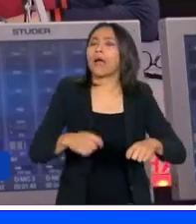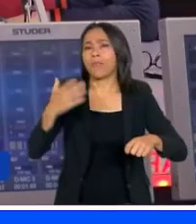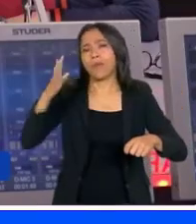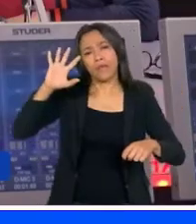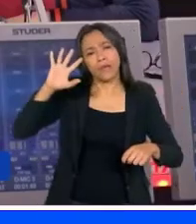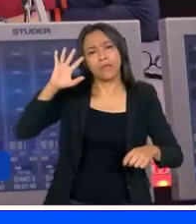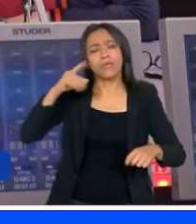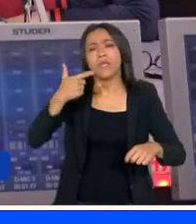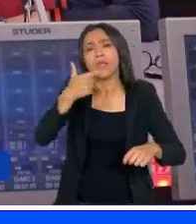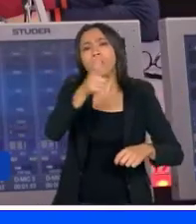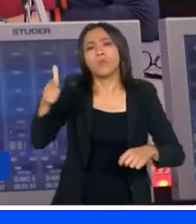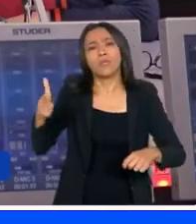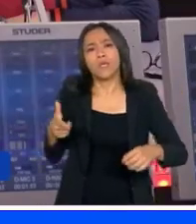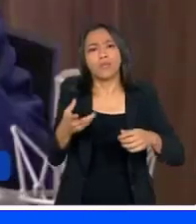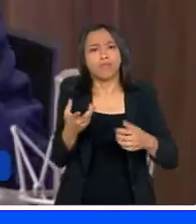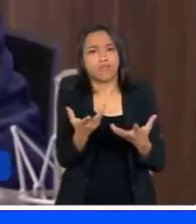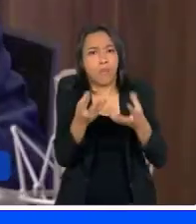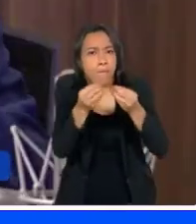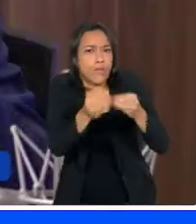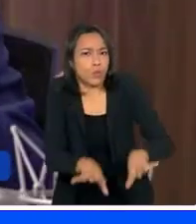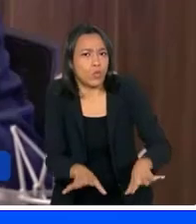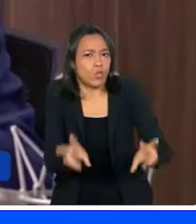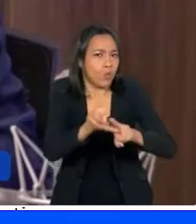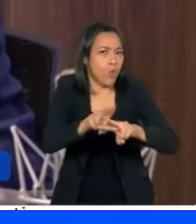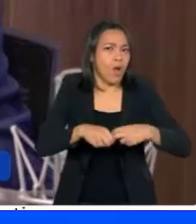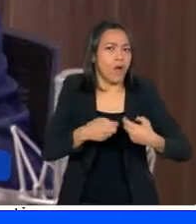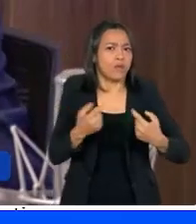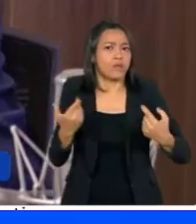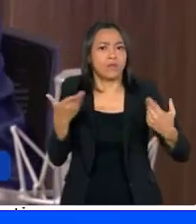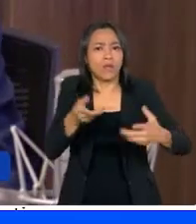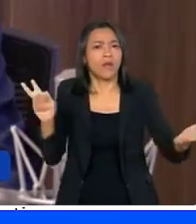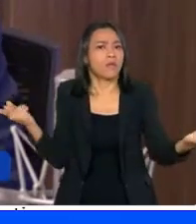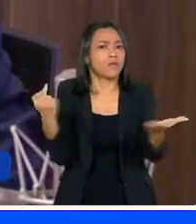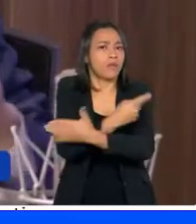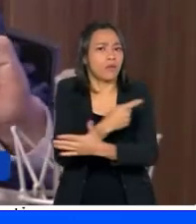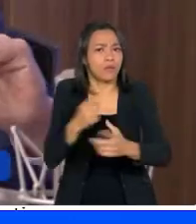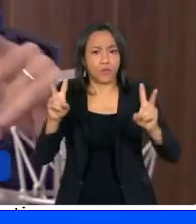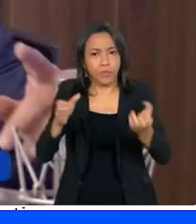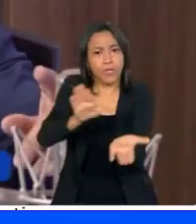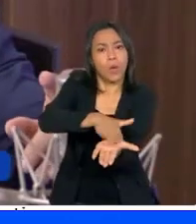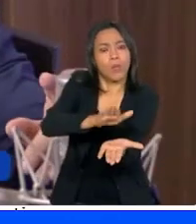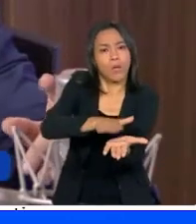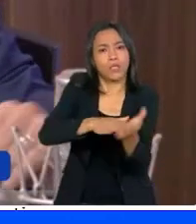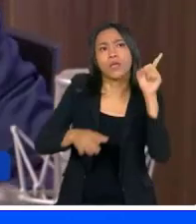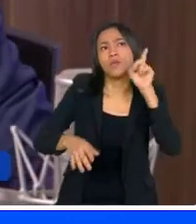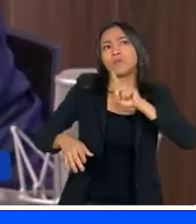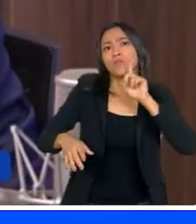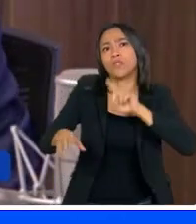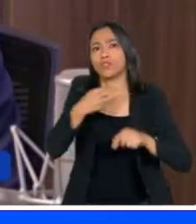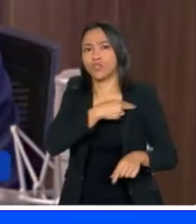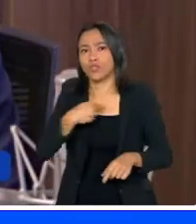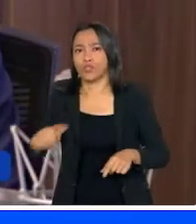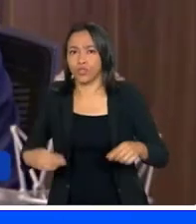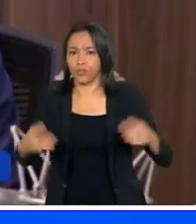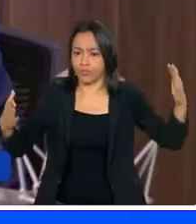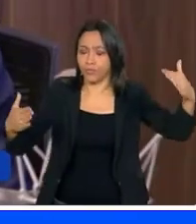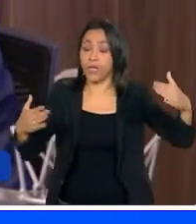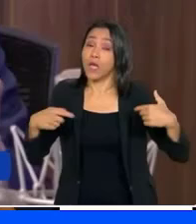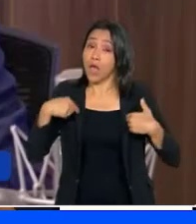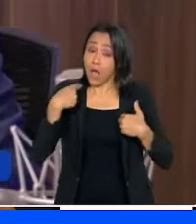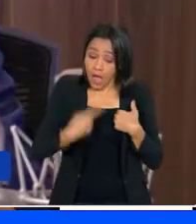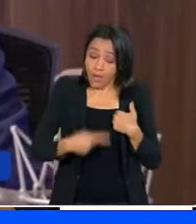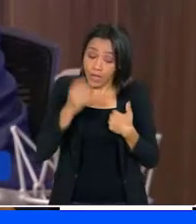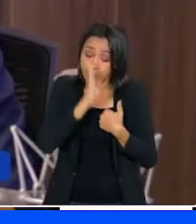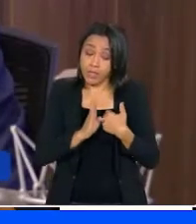que o resto do mundo. Primeiro, nós somos um dos poucos países no planeta que temos uma balança comercial equilibrada com os Estados Unidos. Eles